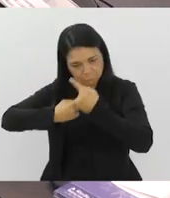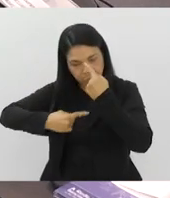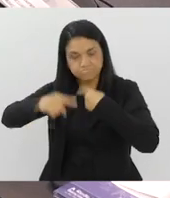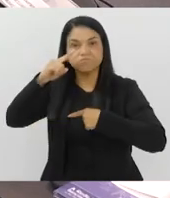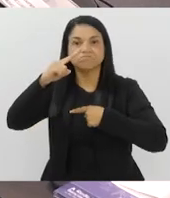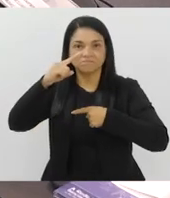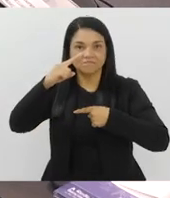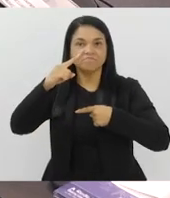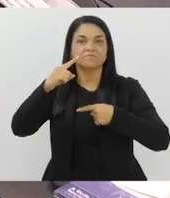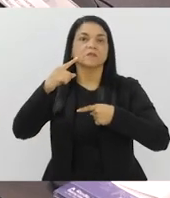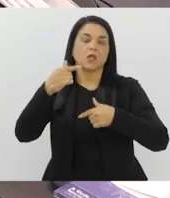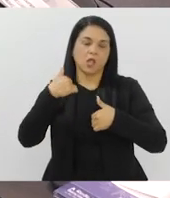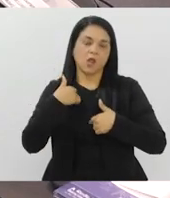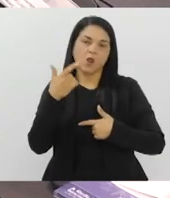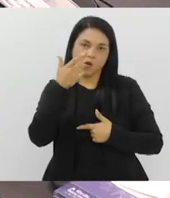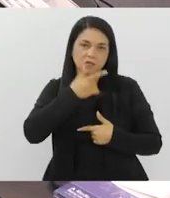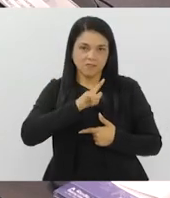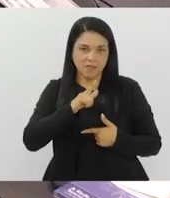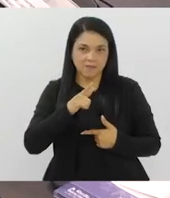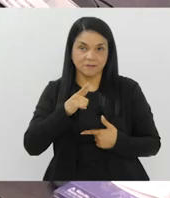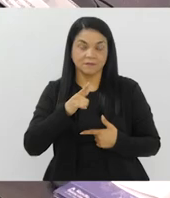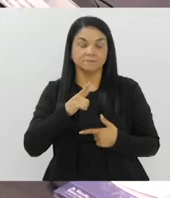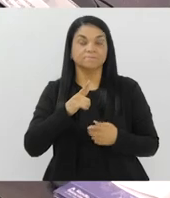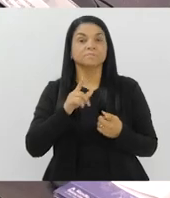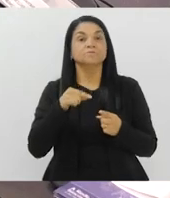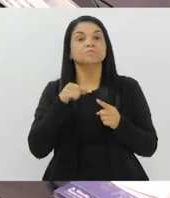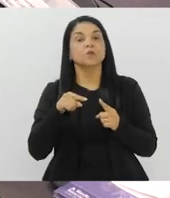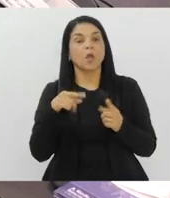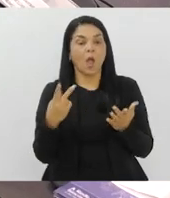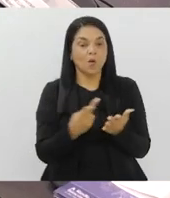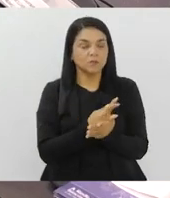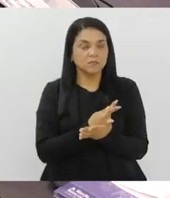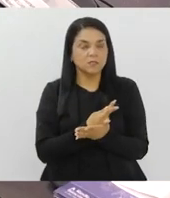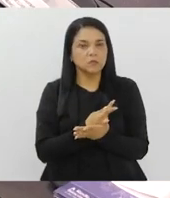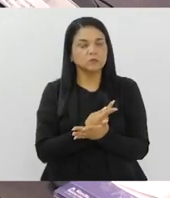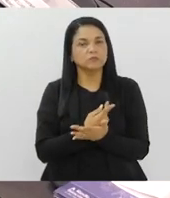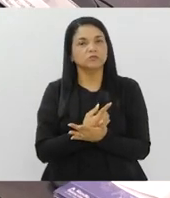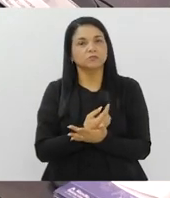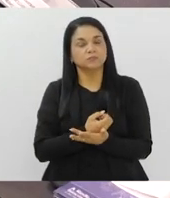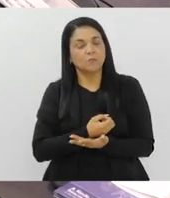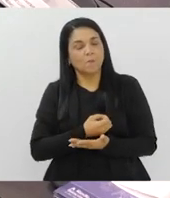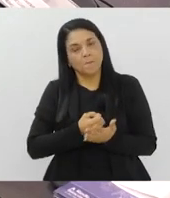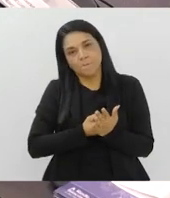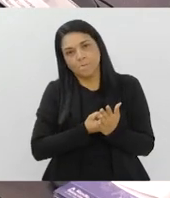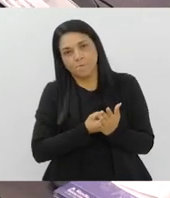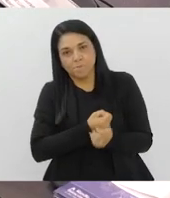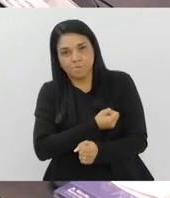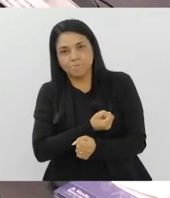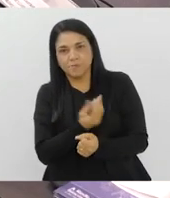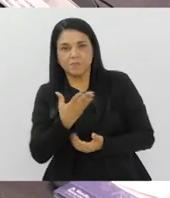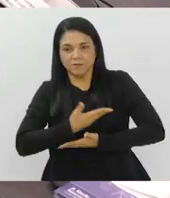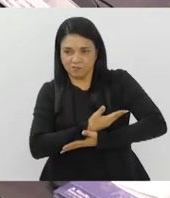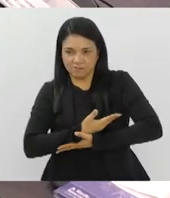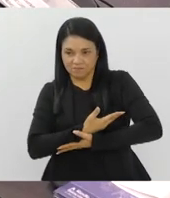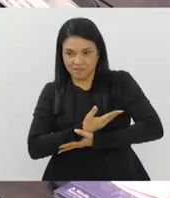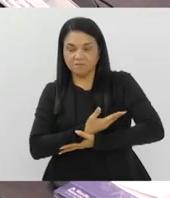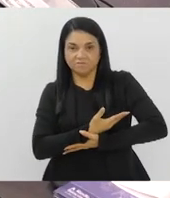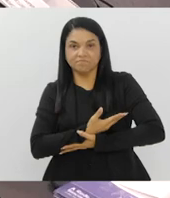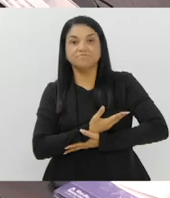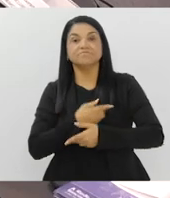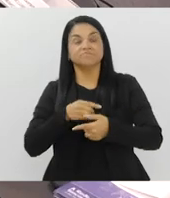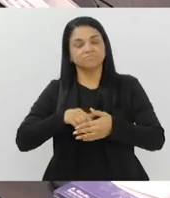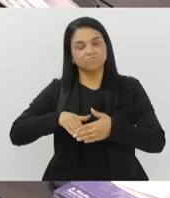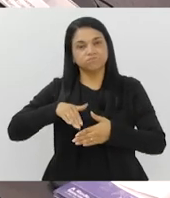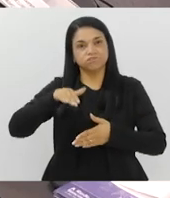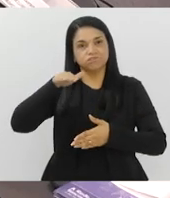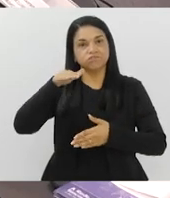superar esses atravessamentos. Atravessamentos todos, porque aquilo que aconteceu nos primeiros anos de vida foi o melhor que deveria ter acontecido através desse alimento